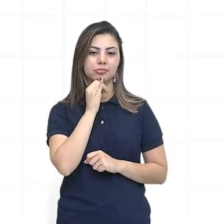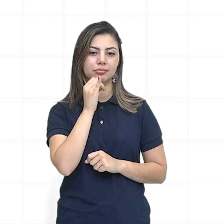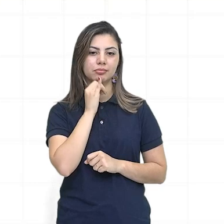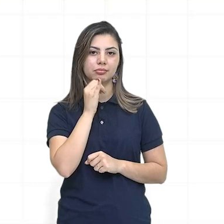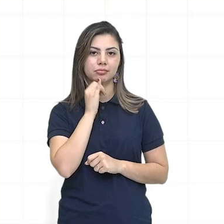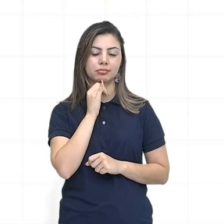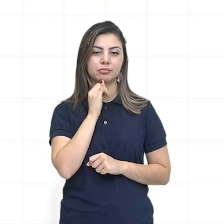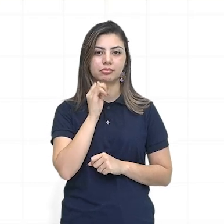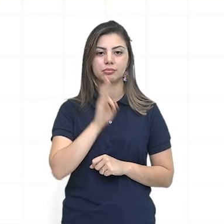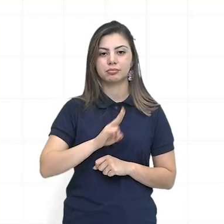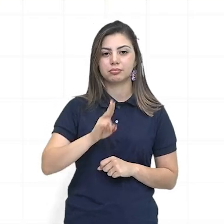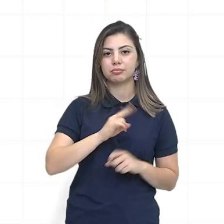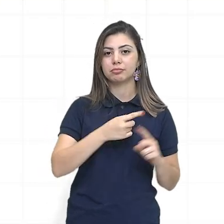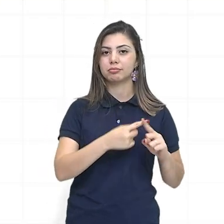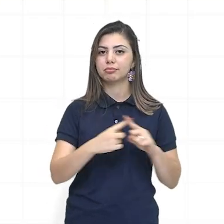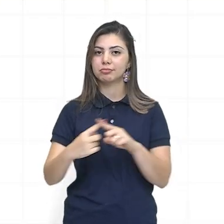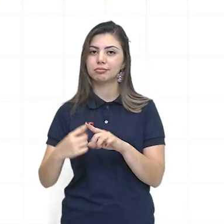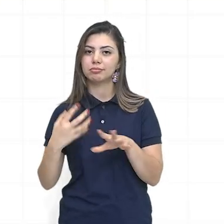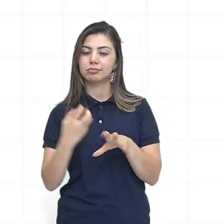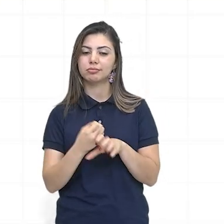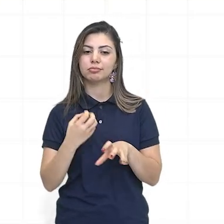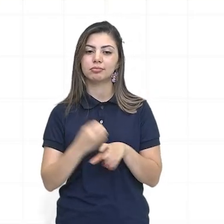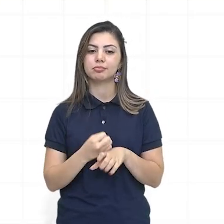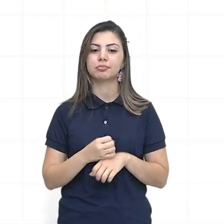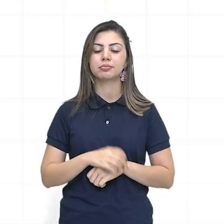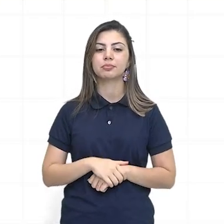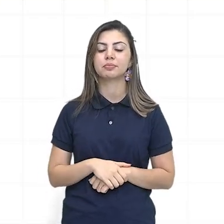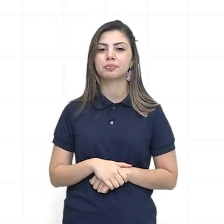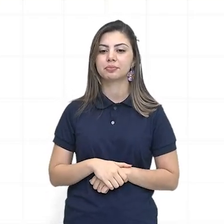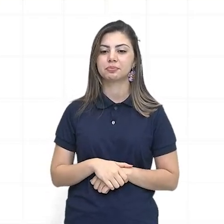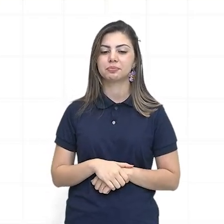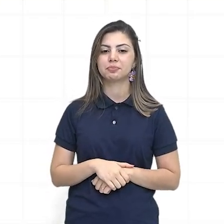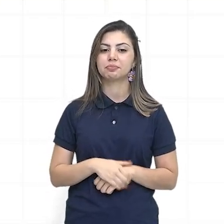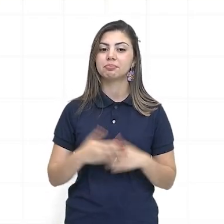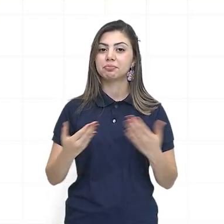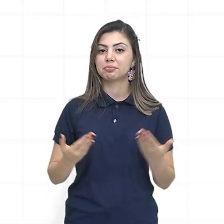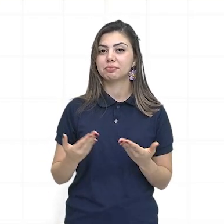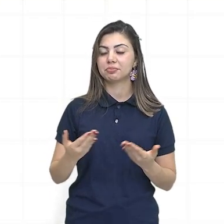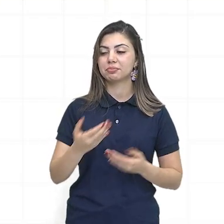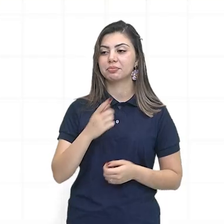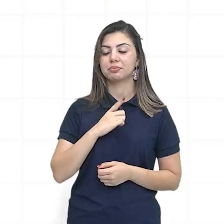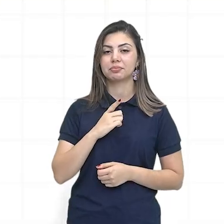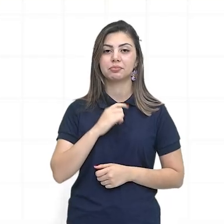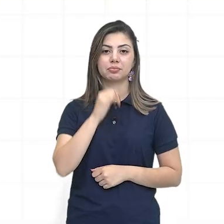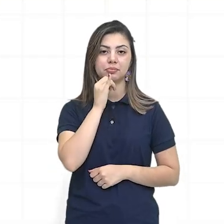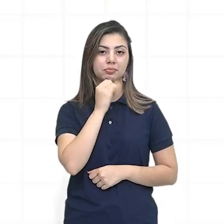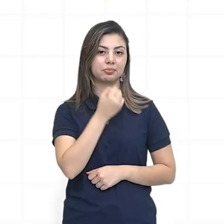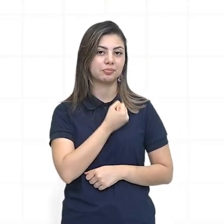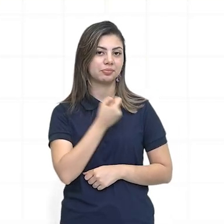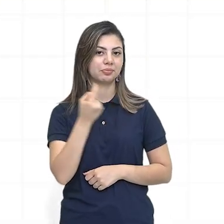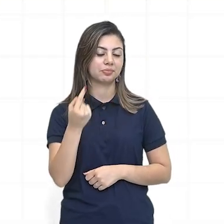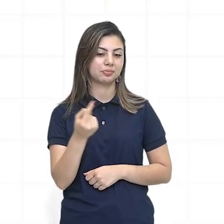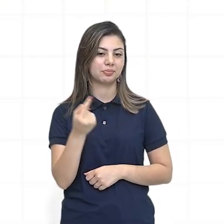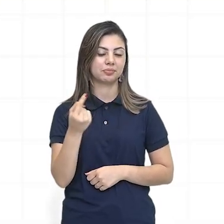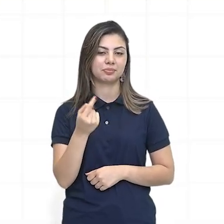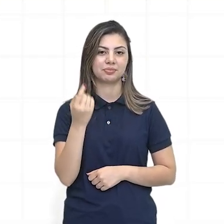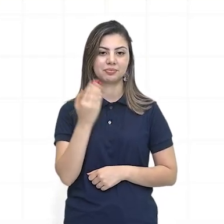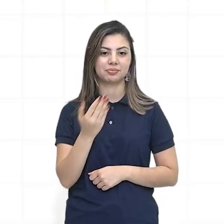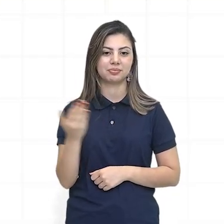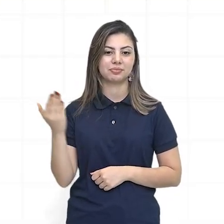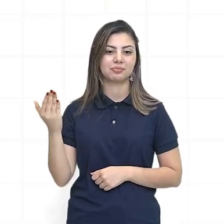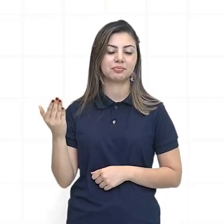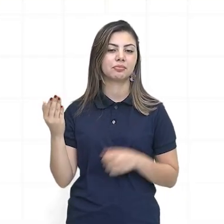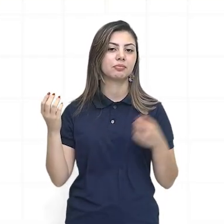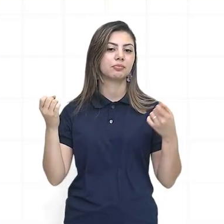aqui sobre problemas envolvendo multiplicação. Temos um exemplo aqui, o exemplo 1, que é um exemplo